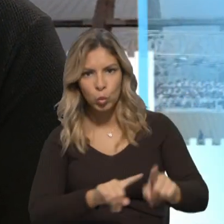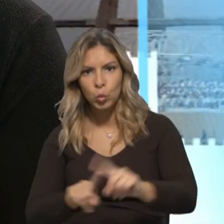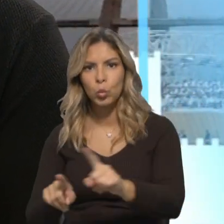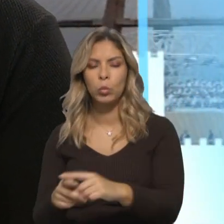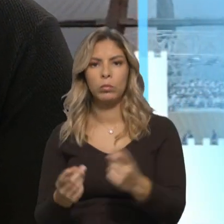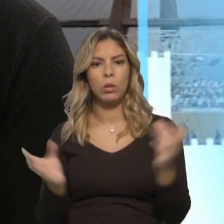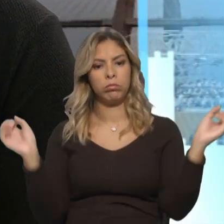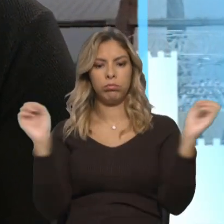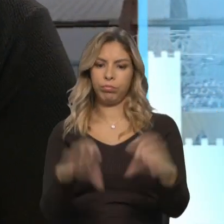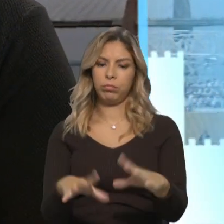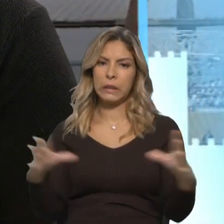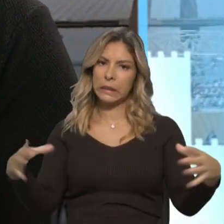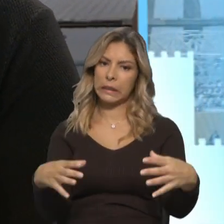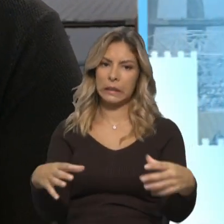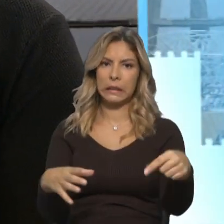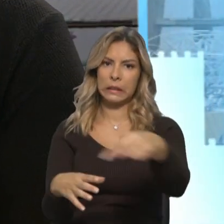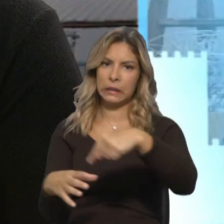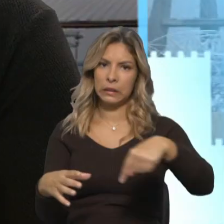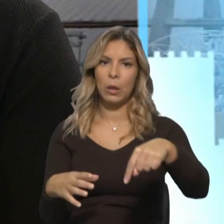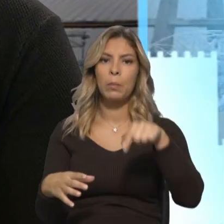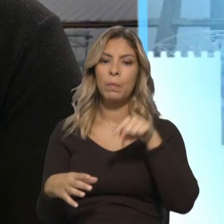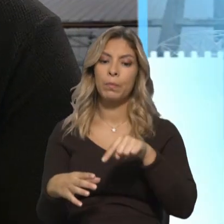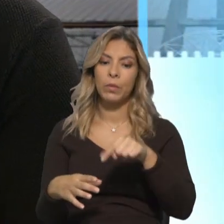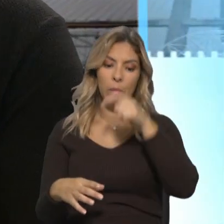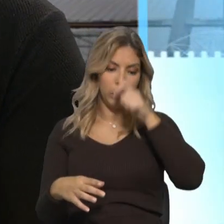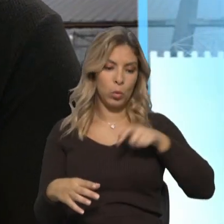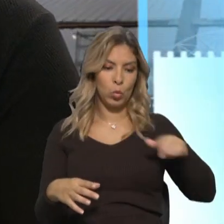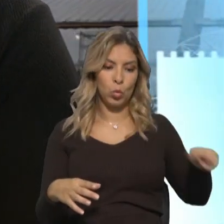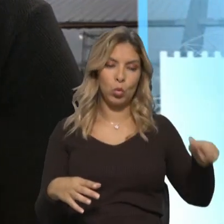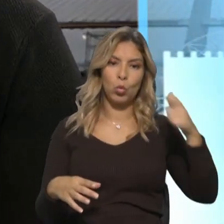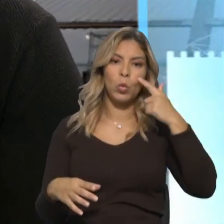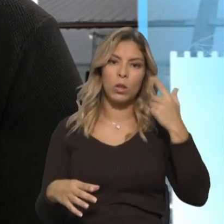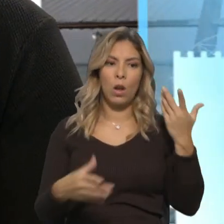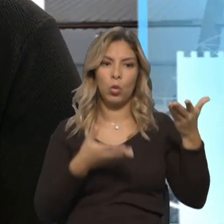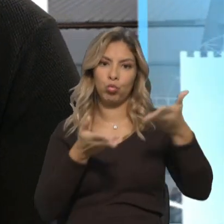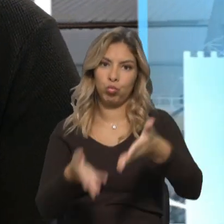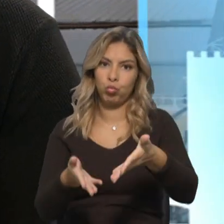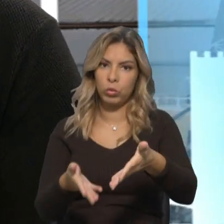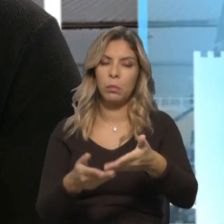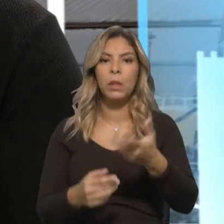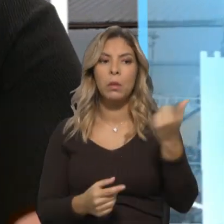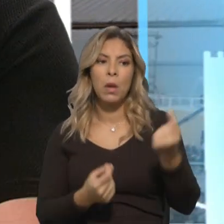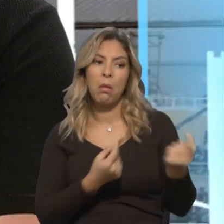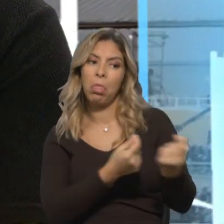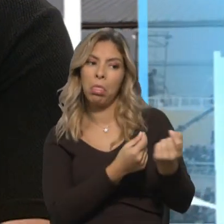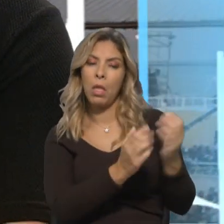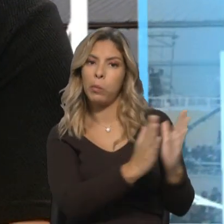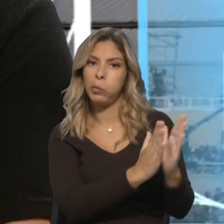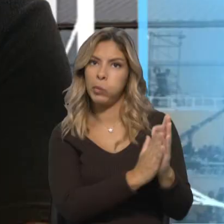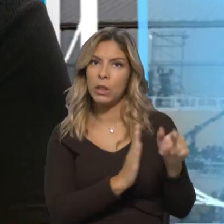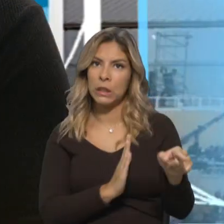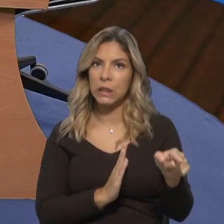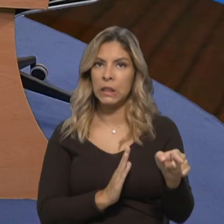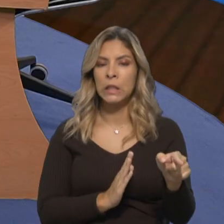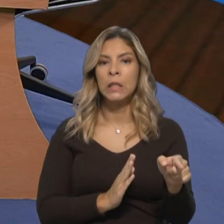realidade, depois iremos ver com leigos e outros paroquianos ali de uma paróquia vizinha, porque esta está